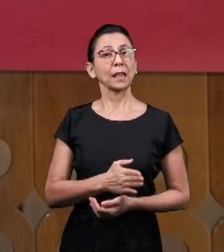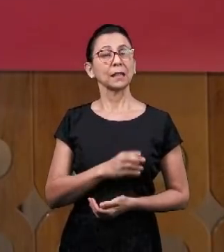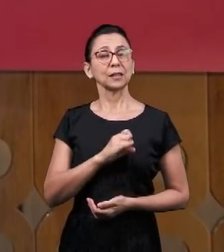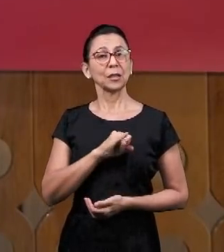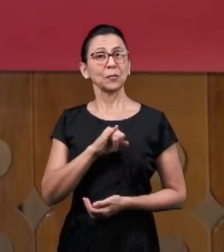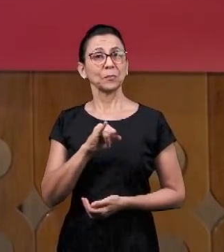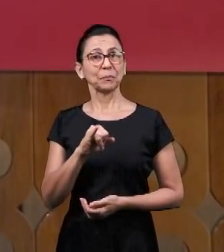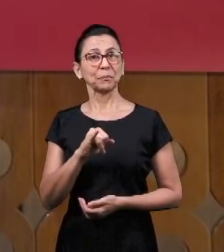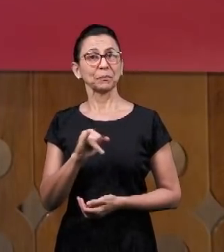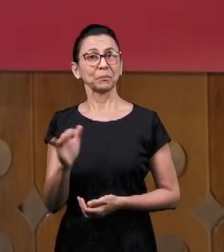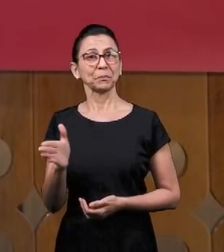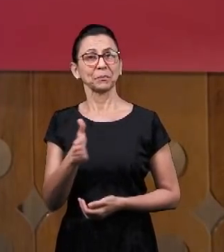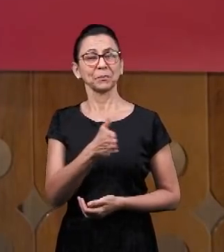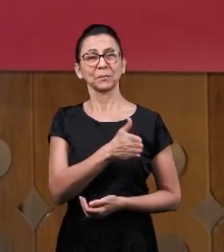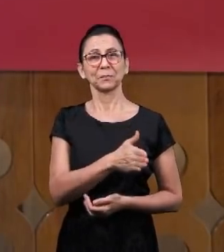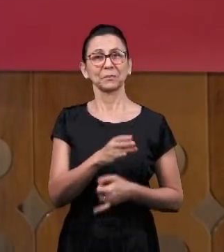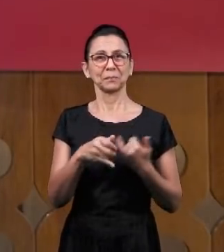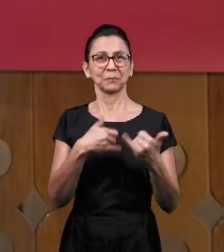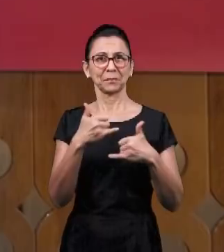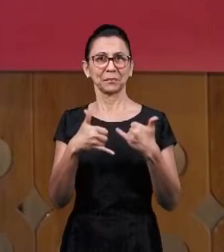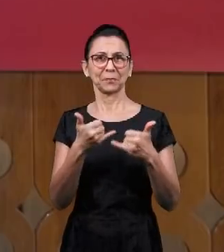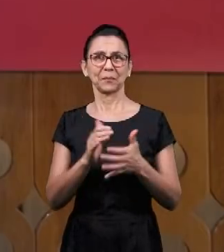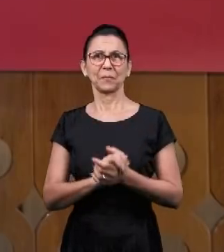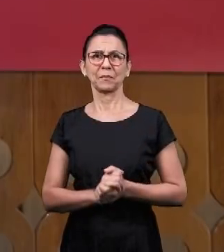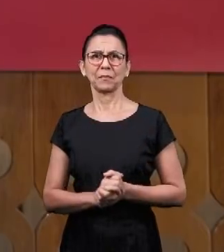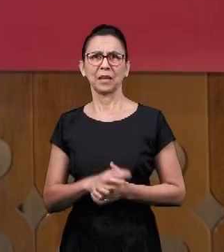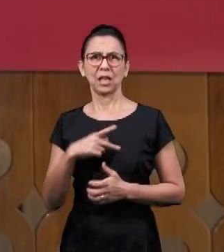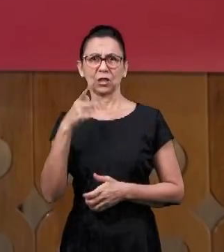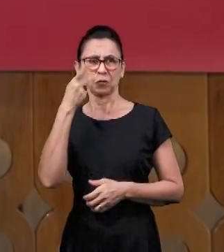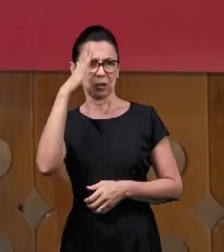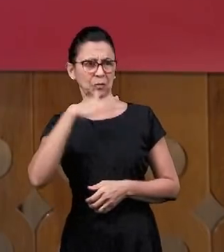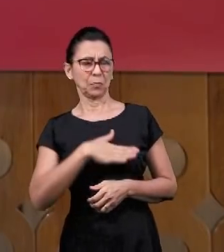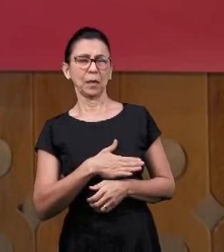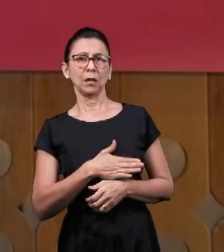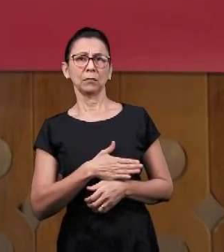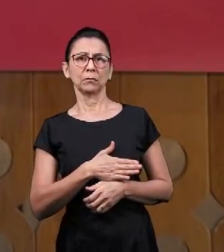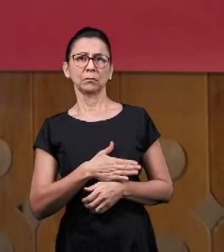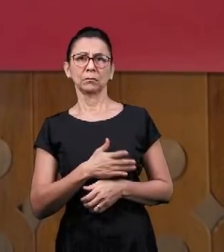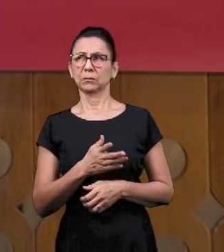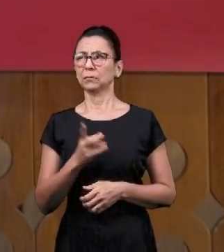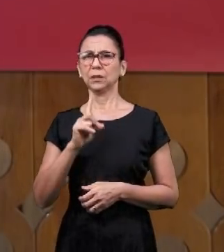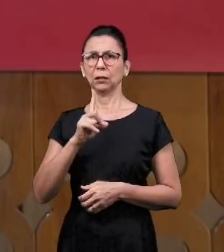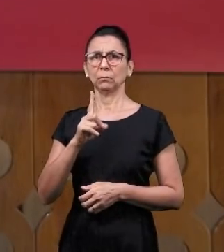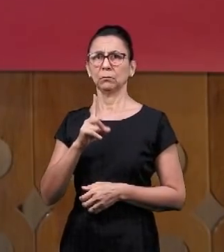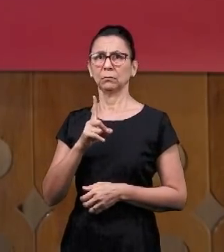bífida. Você está falando mal de gente? Não estou falando mal de gente, não. Eu dei essa aula ano passado.